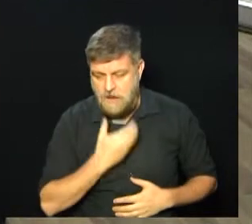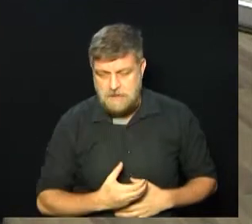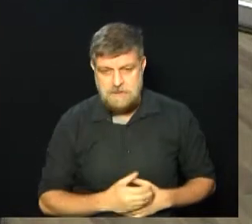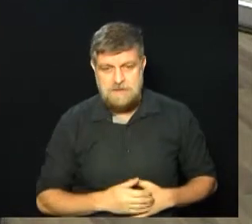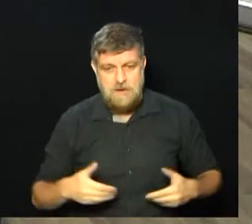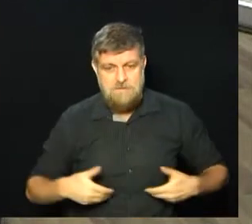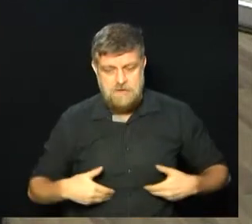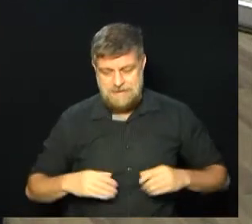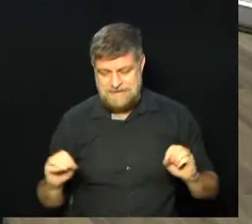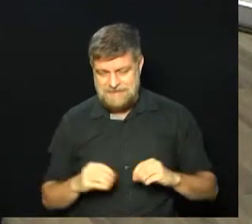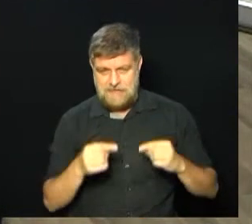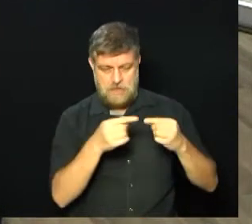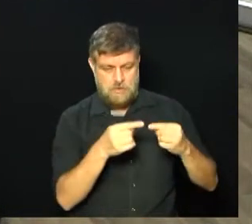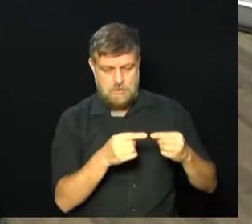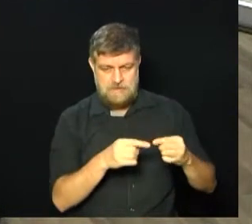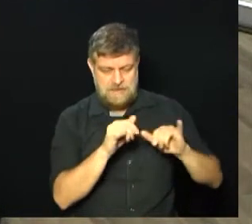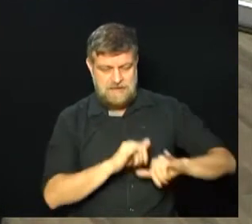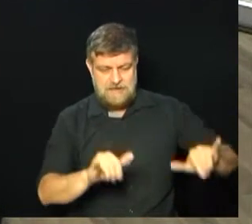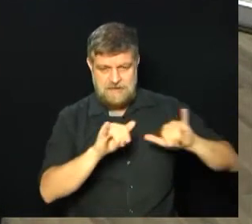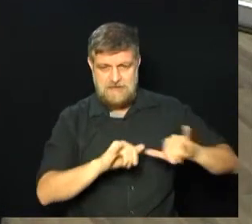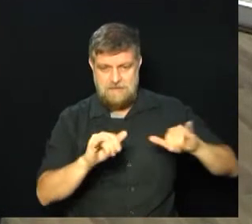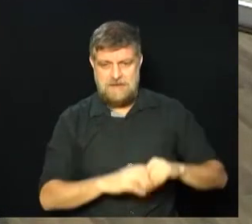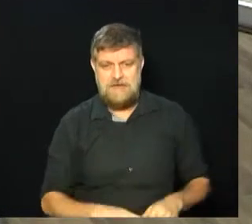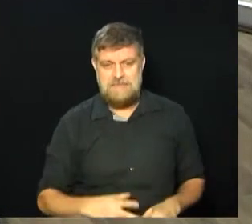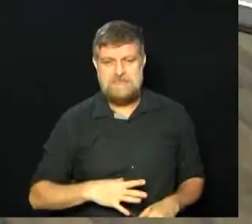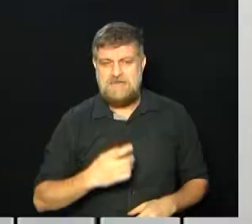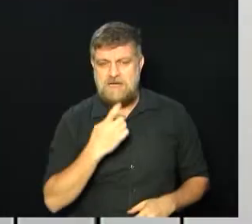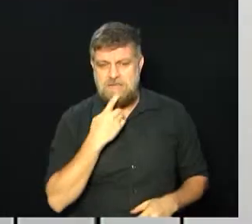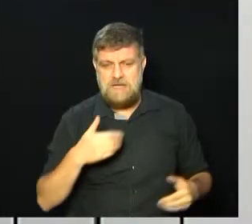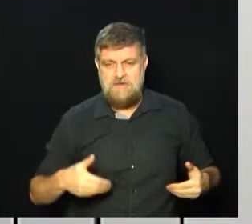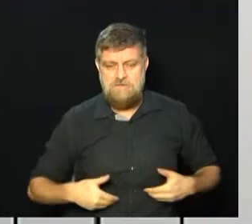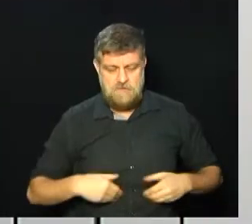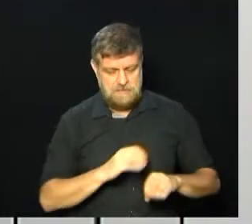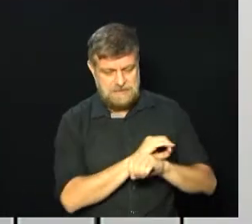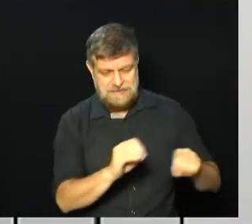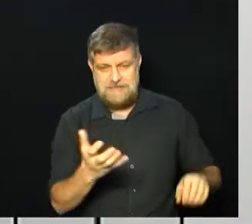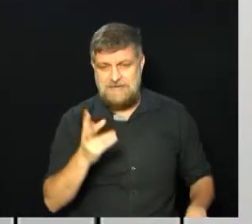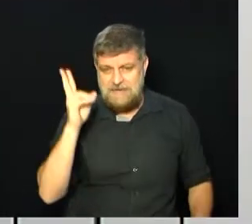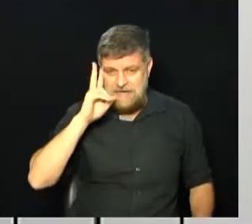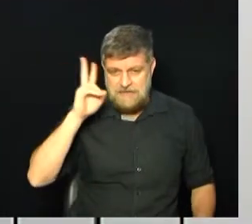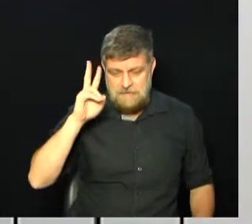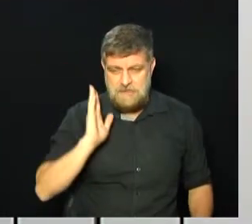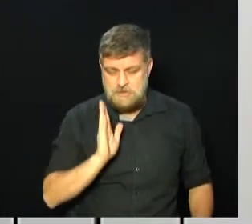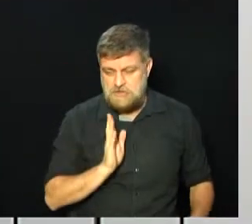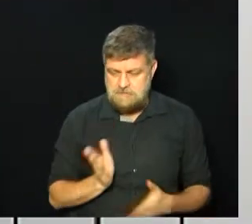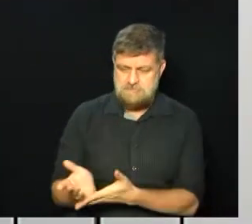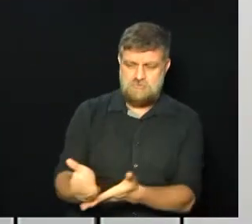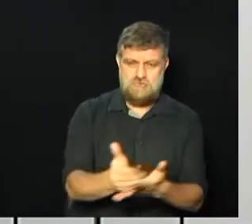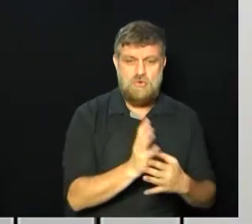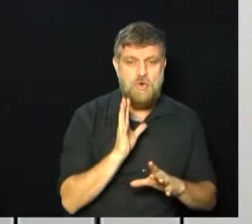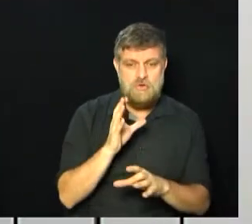fome faz parte aí da campanha Campinas sem fome só para lembrar o pessoal de casa essa campanha arrecadou